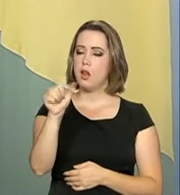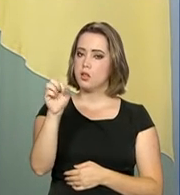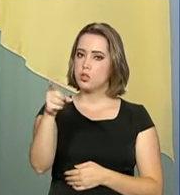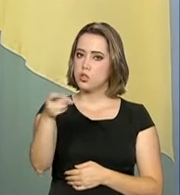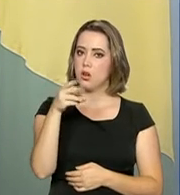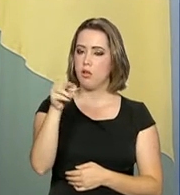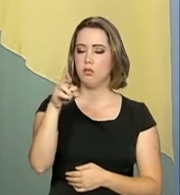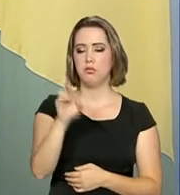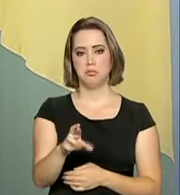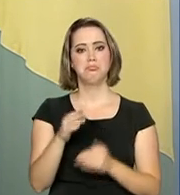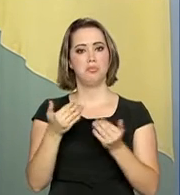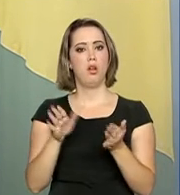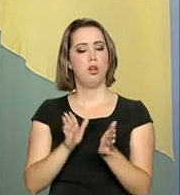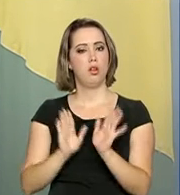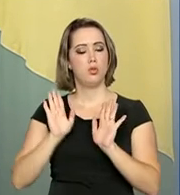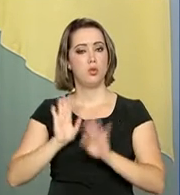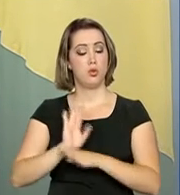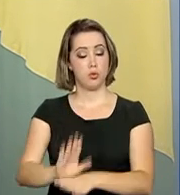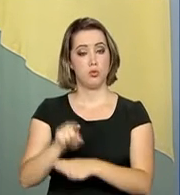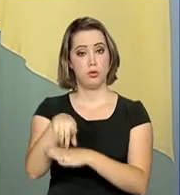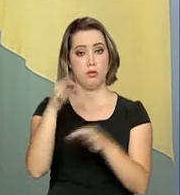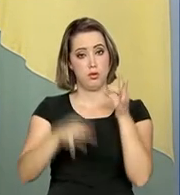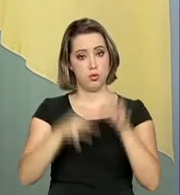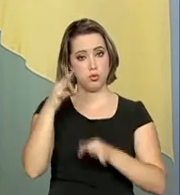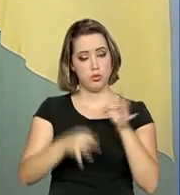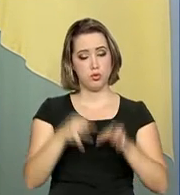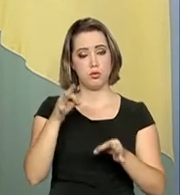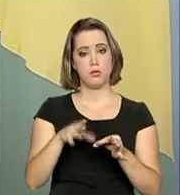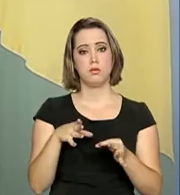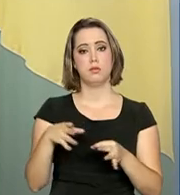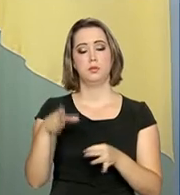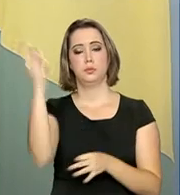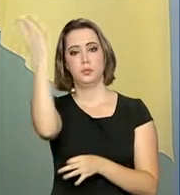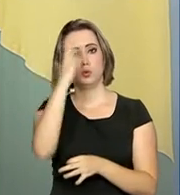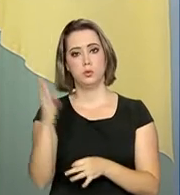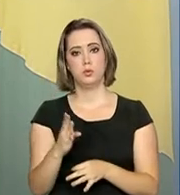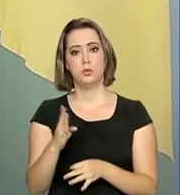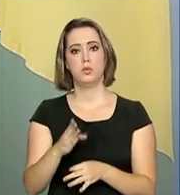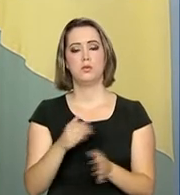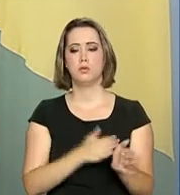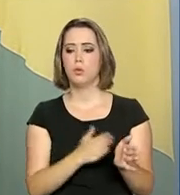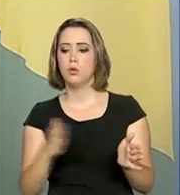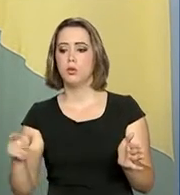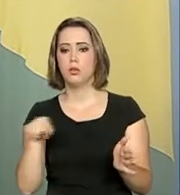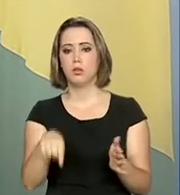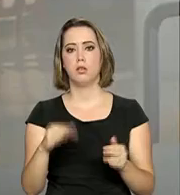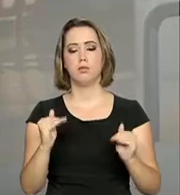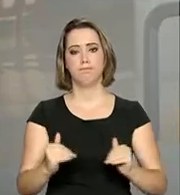relevante à realização da justiça no Brasil durante o seu mandato no Supremo Tribunal Federal.